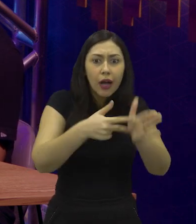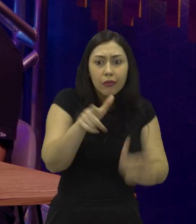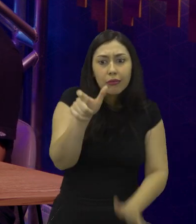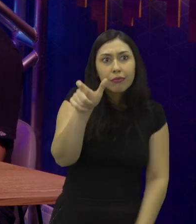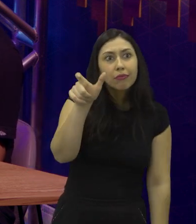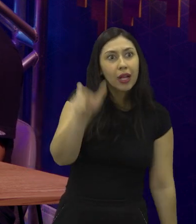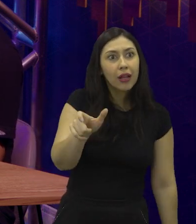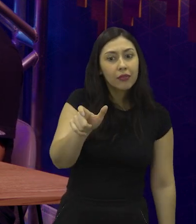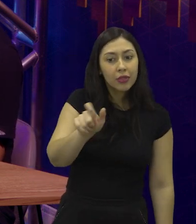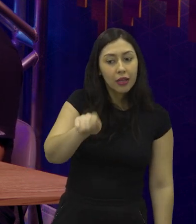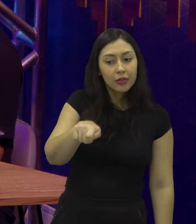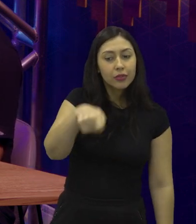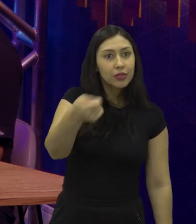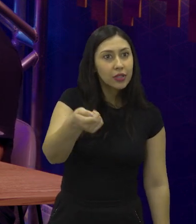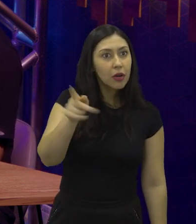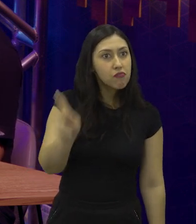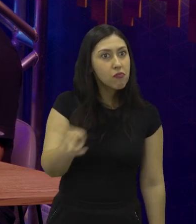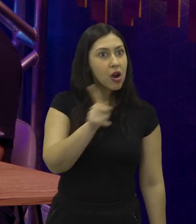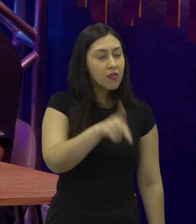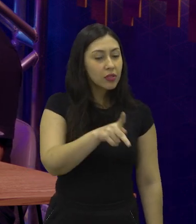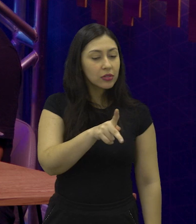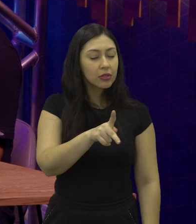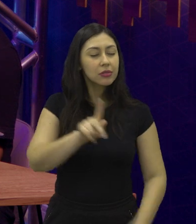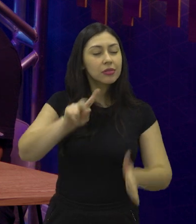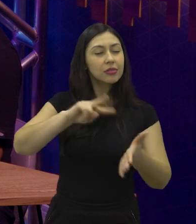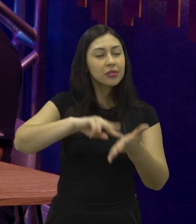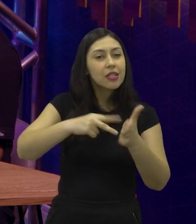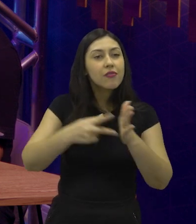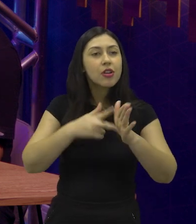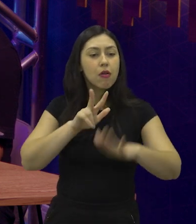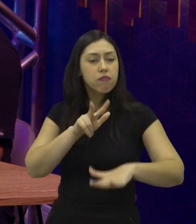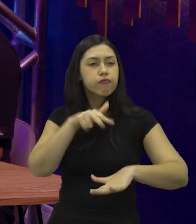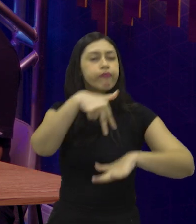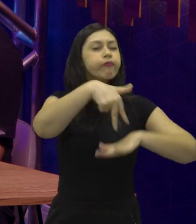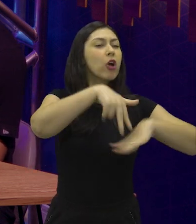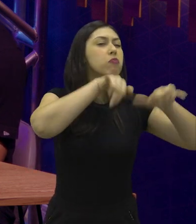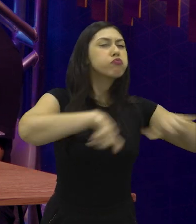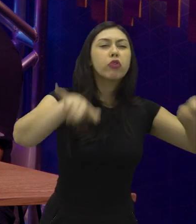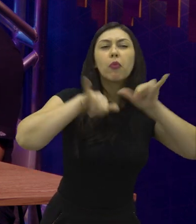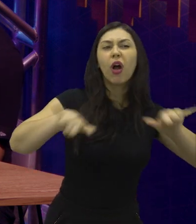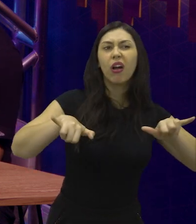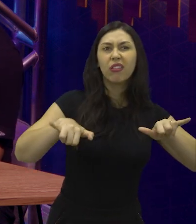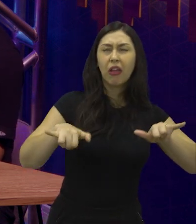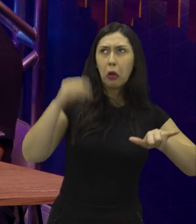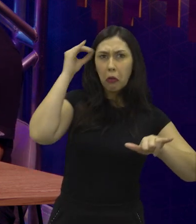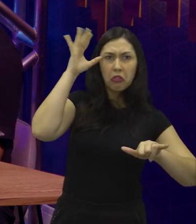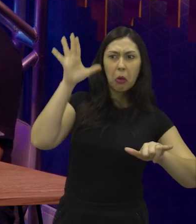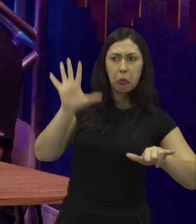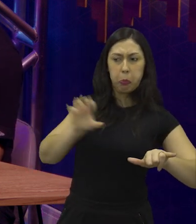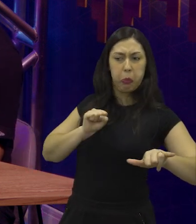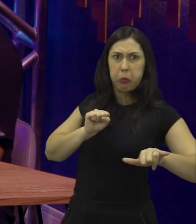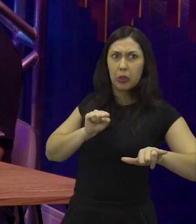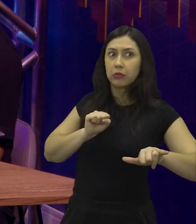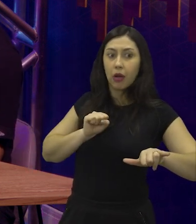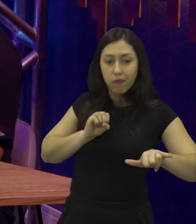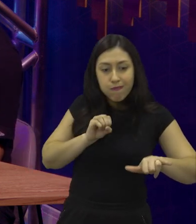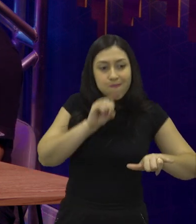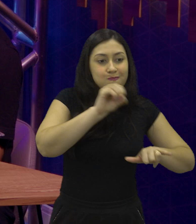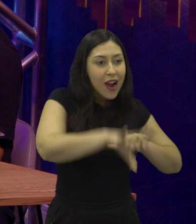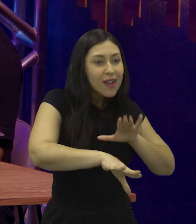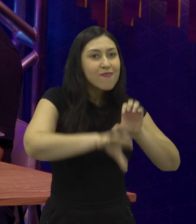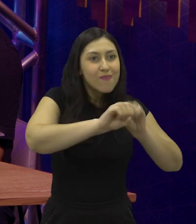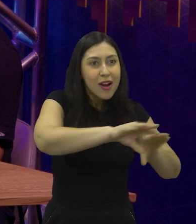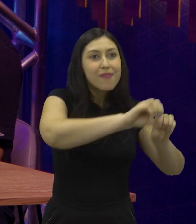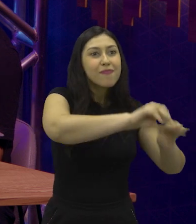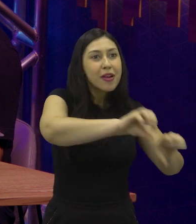professor, né? Sendo, então, aquele que declara em público, então, aquele que não guarda para si, né? Que divide os conhecimentos. E daí a gente tem,